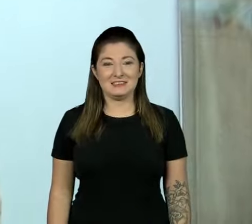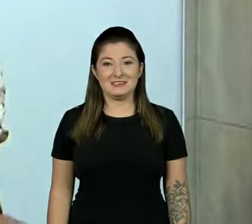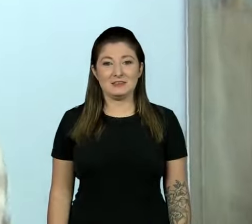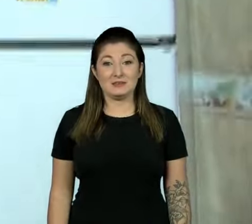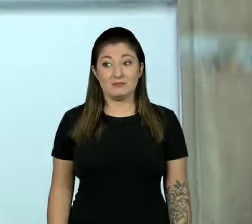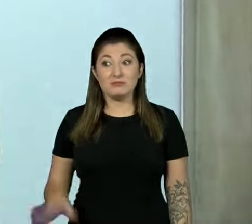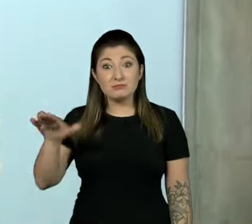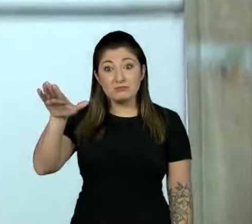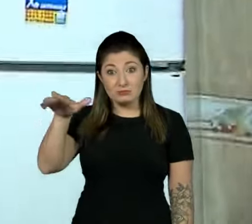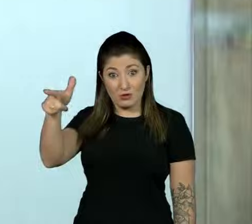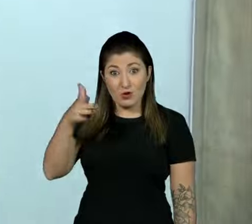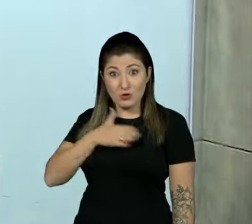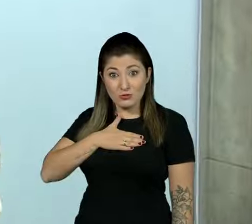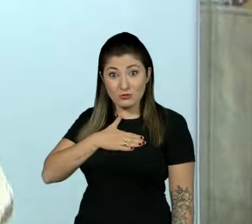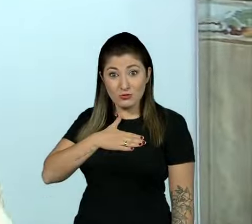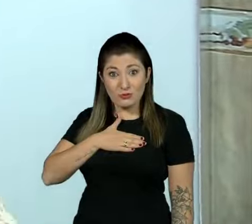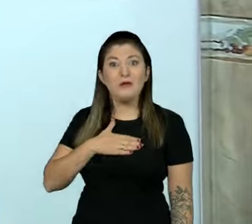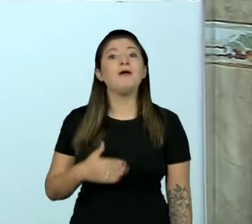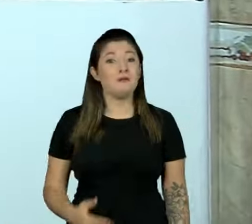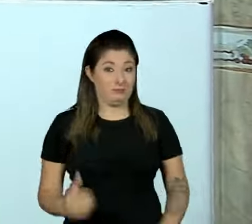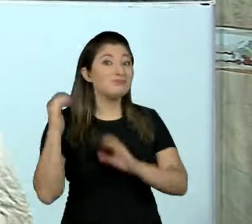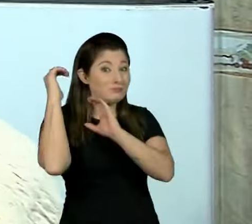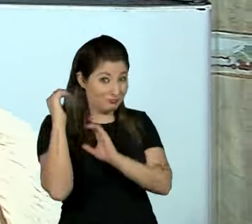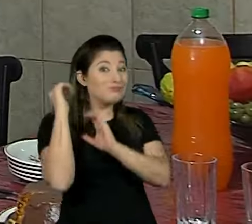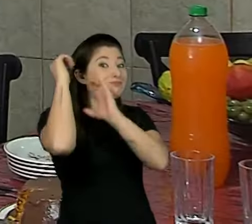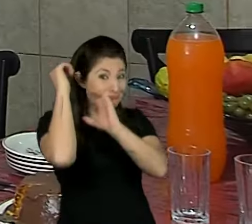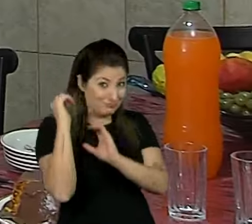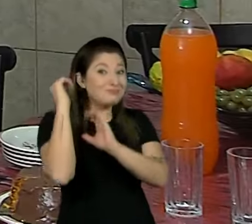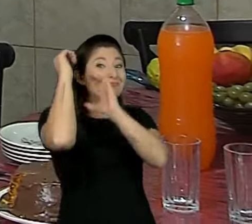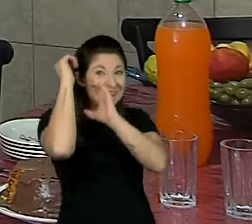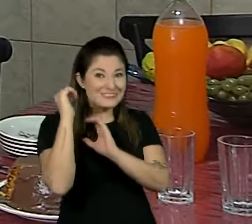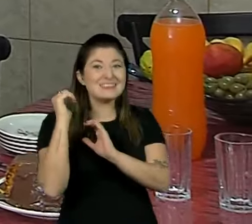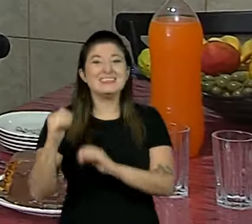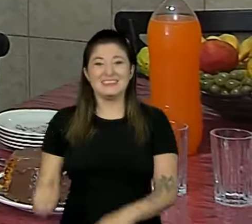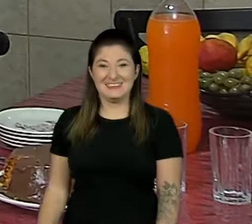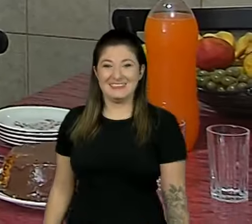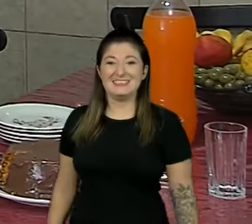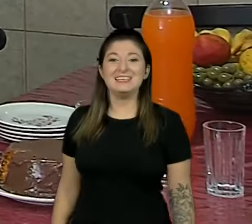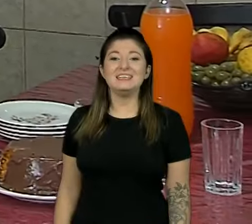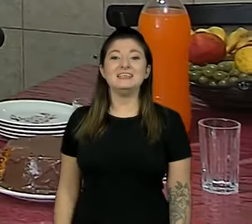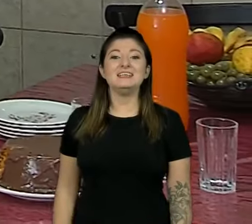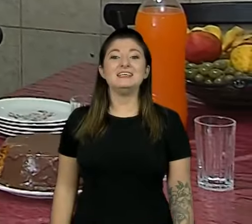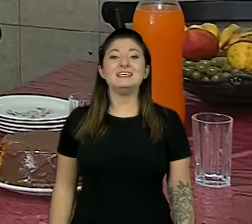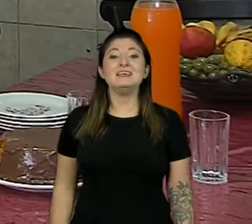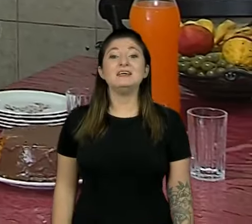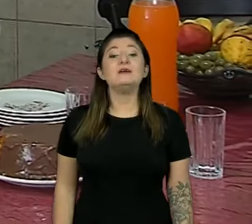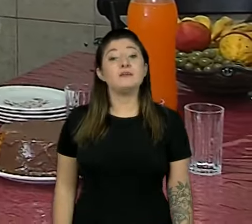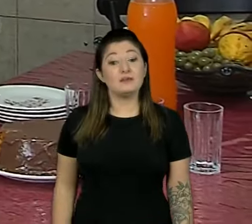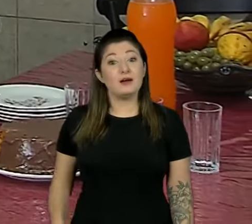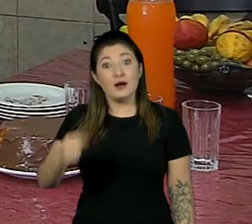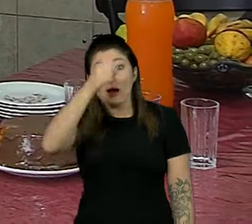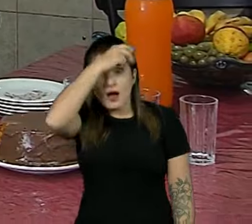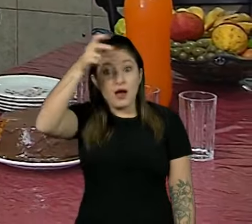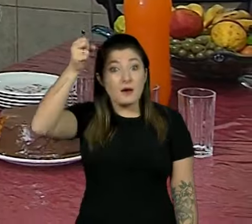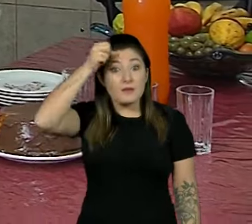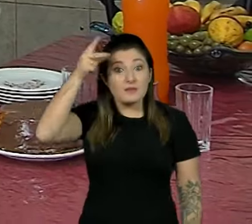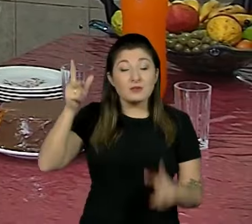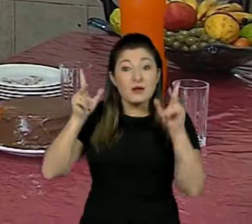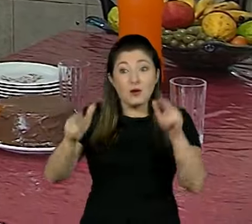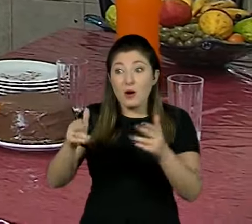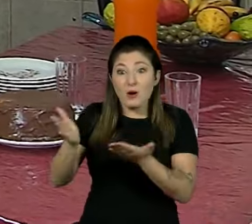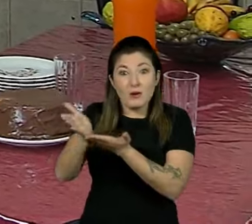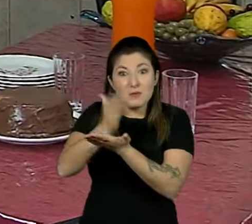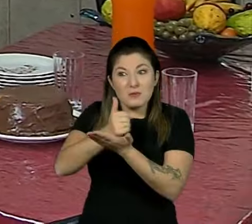Gostou? Bom. Gente, se ela for tão boa prefeita como ela é boa boleira, tá aprovada. Ah.